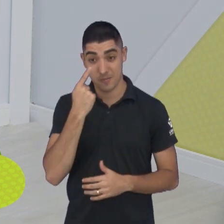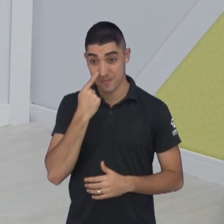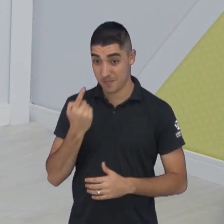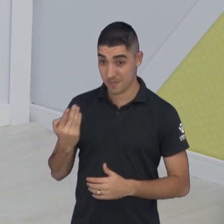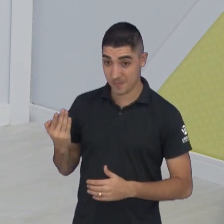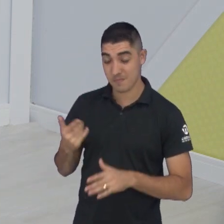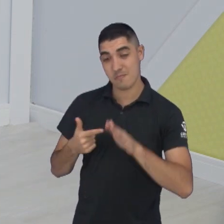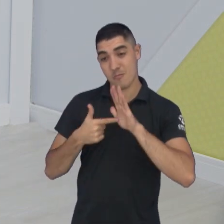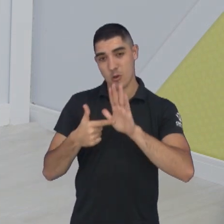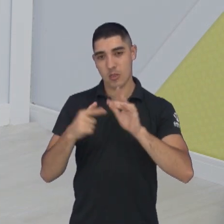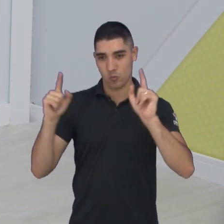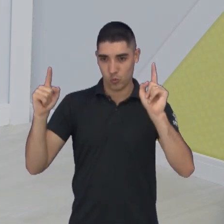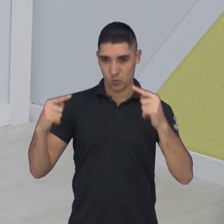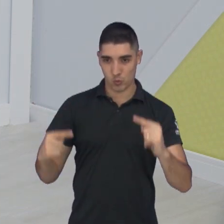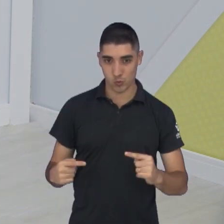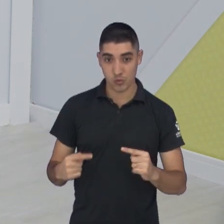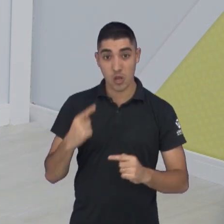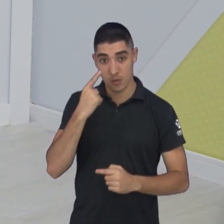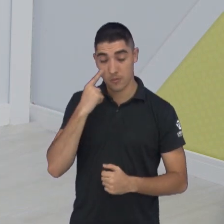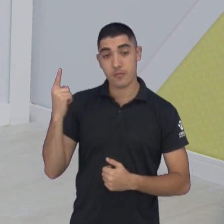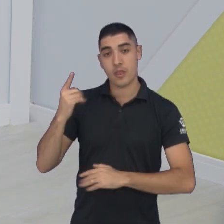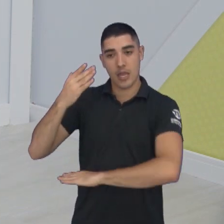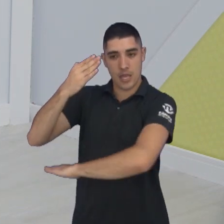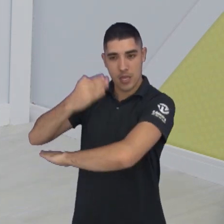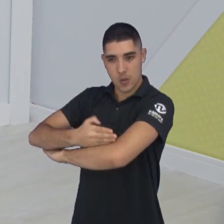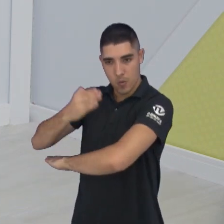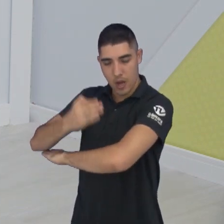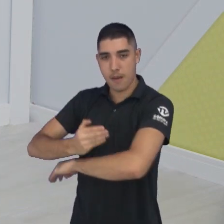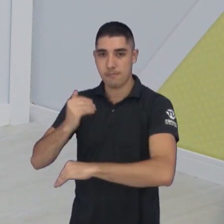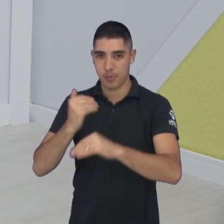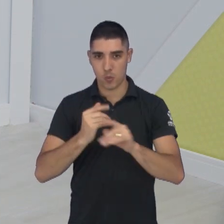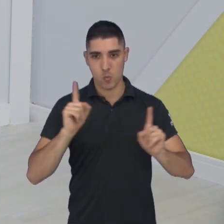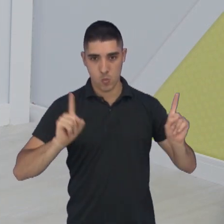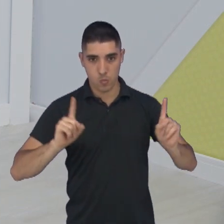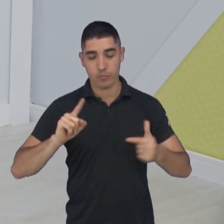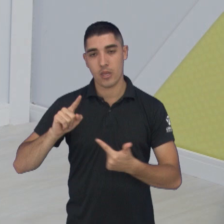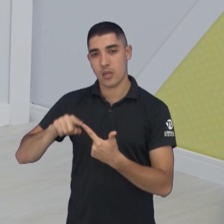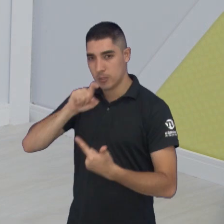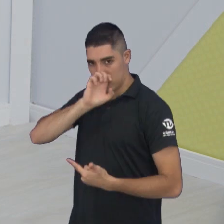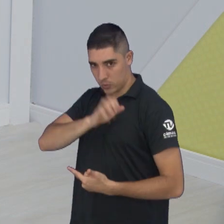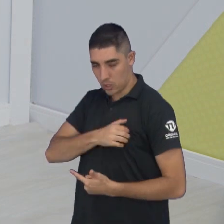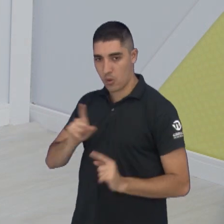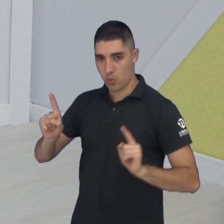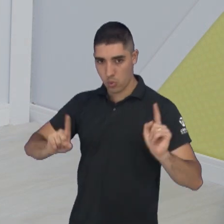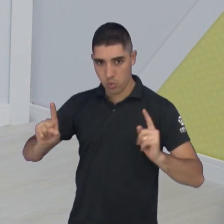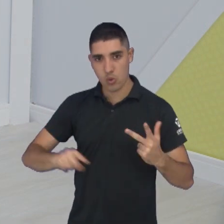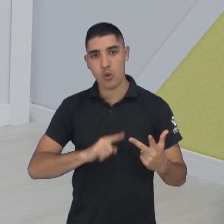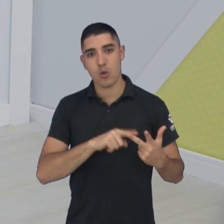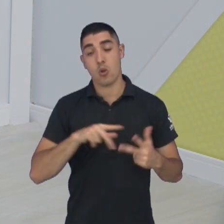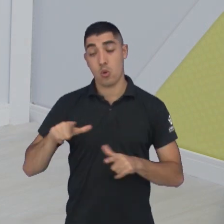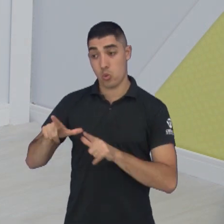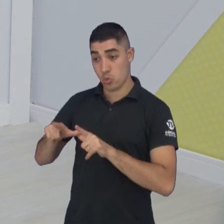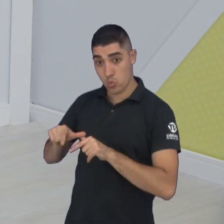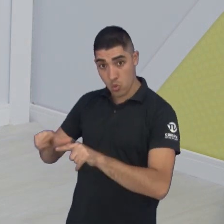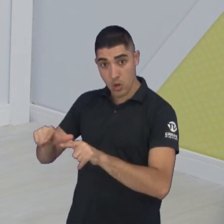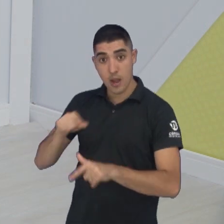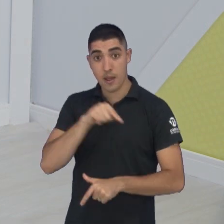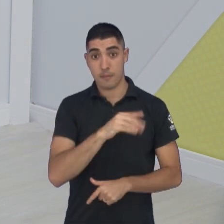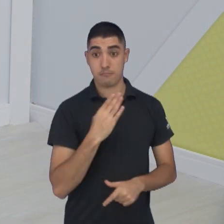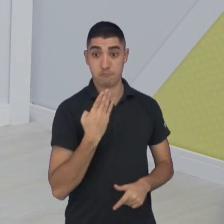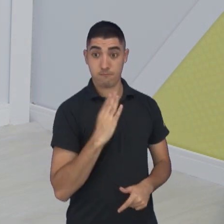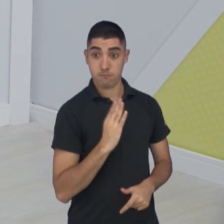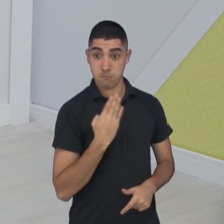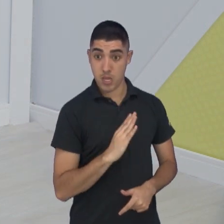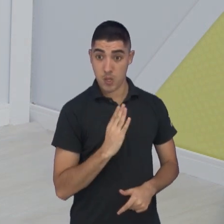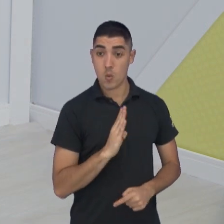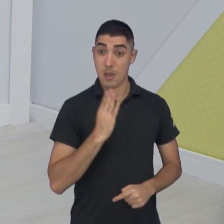aqui os jogos do último final de semana. Lá, o Rio Claro ficou no empate com o Juventus 1-1, São José 1-1 com a Portuguesa, Noroeste 1-1 com o São Bento de Sorocaba. São